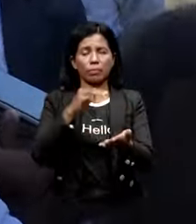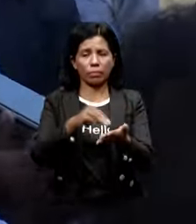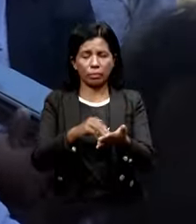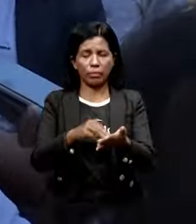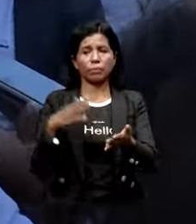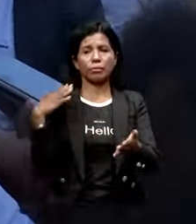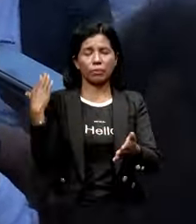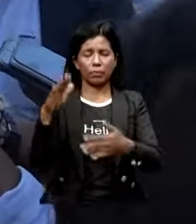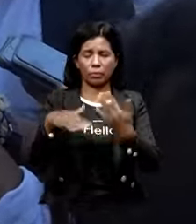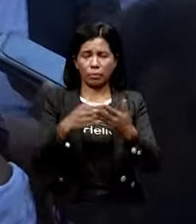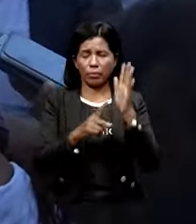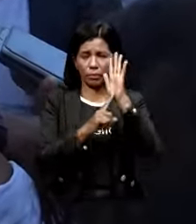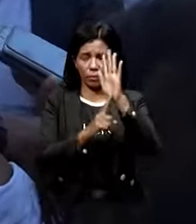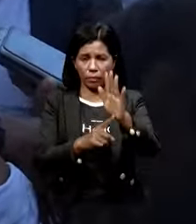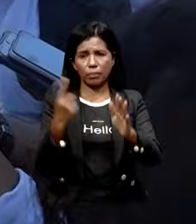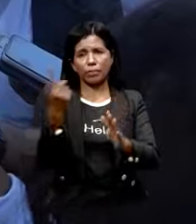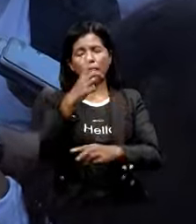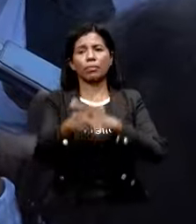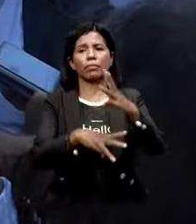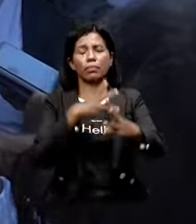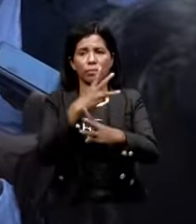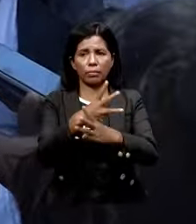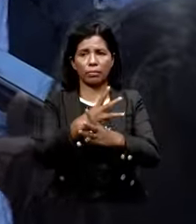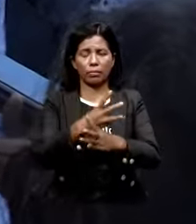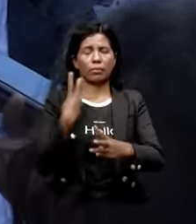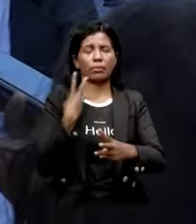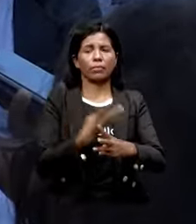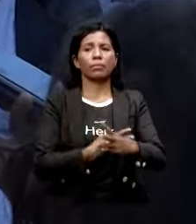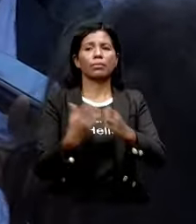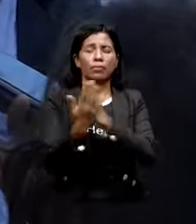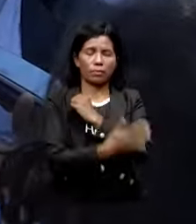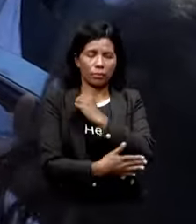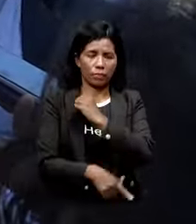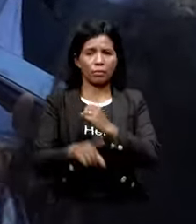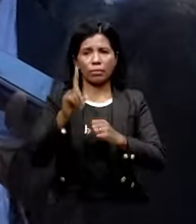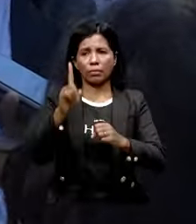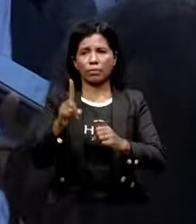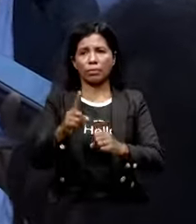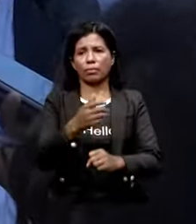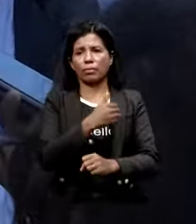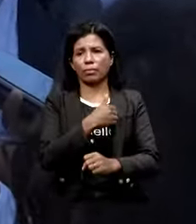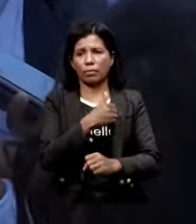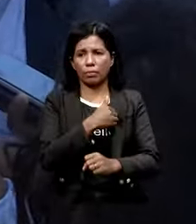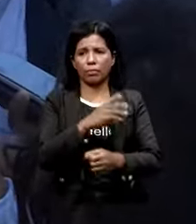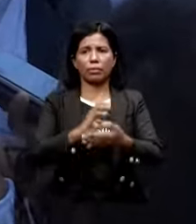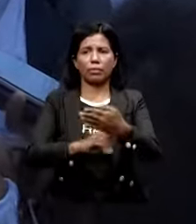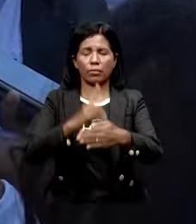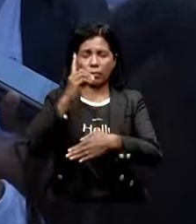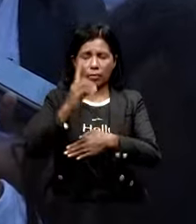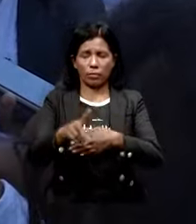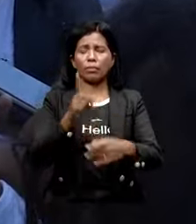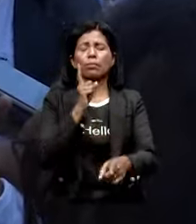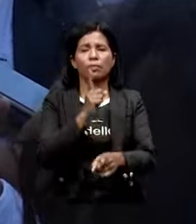A tudo na Fátima Mundo, Cata Ita, Rei de Nabé, será o que desenvolvido,